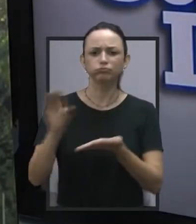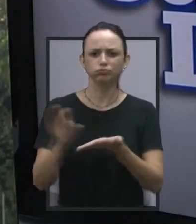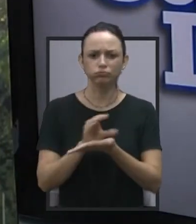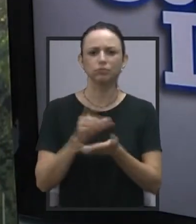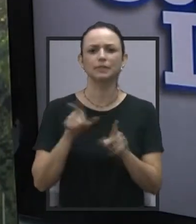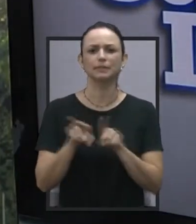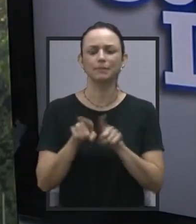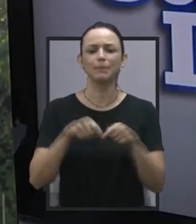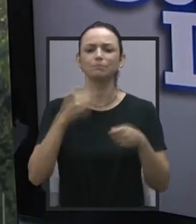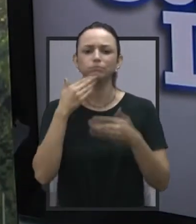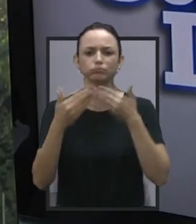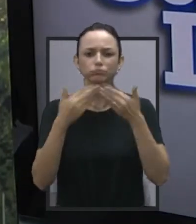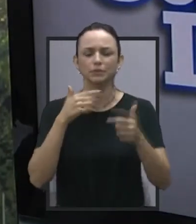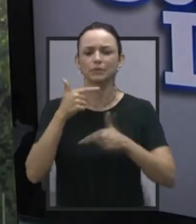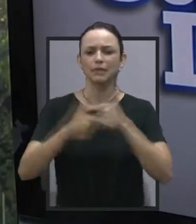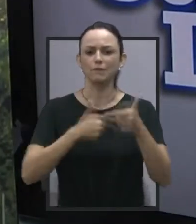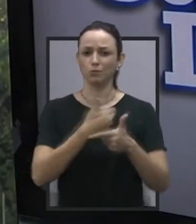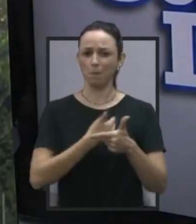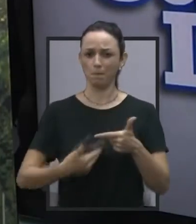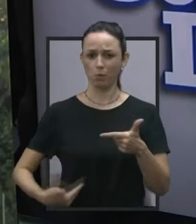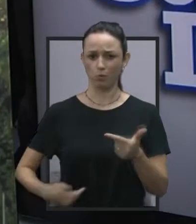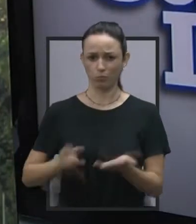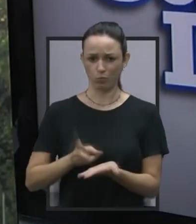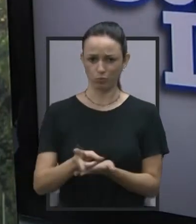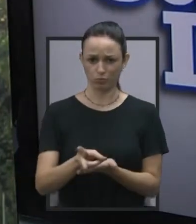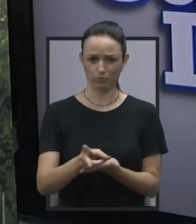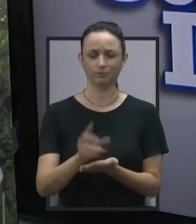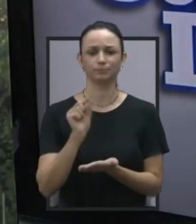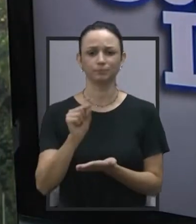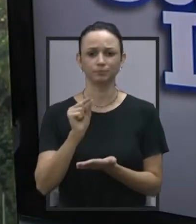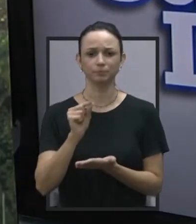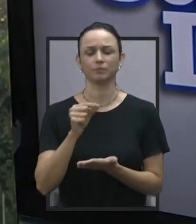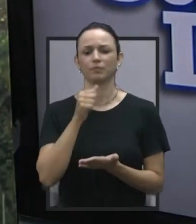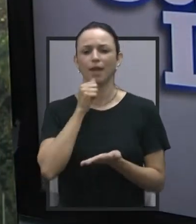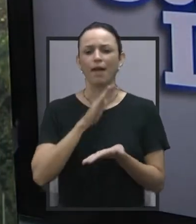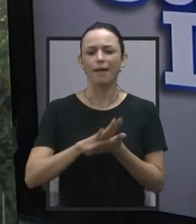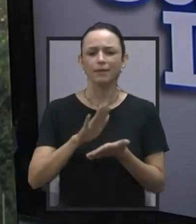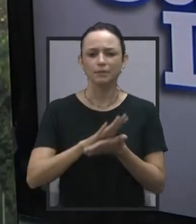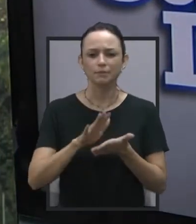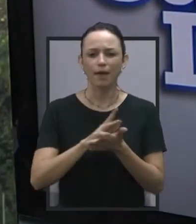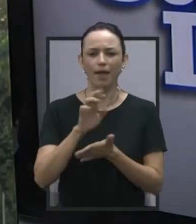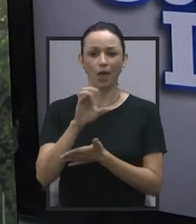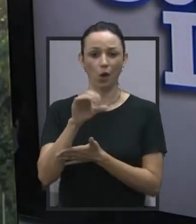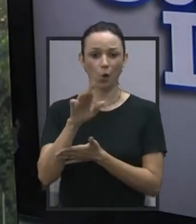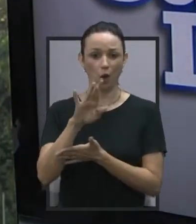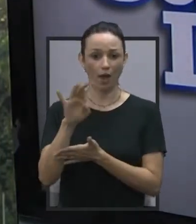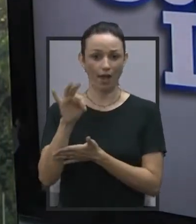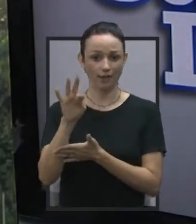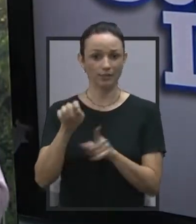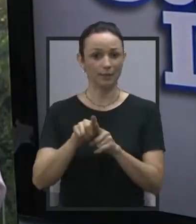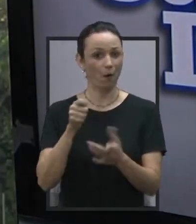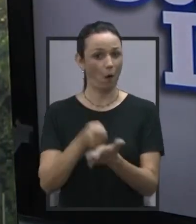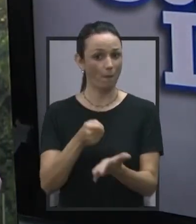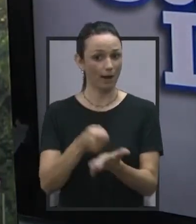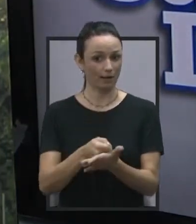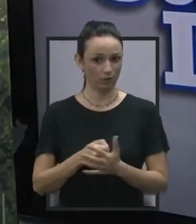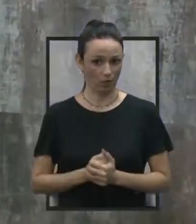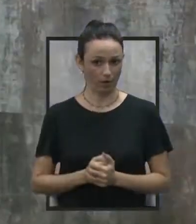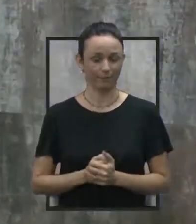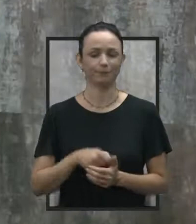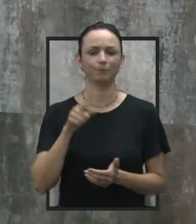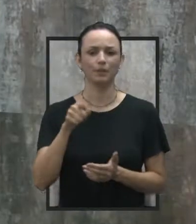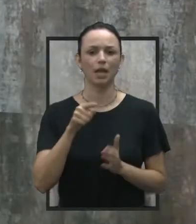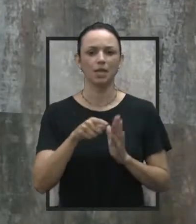a demanda permanente de serviços públicos. São as chamadas despesas recorrentes e obrigatórias.